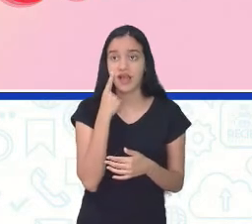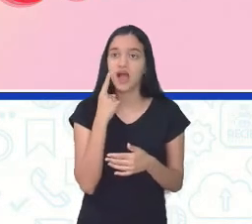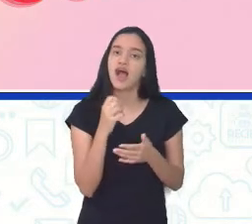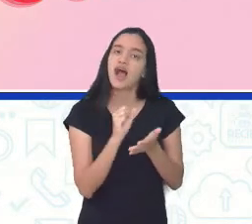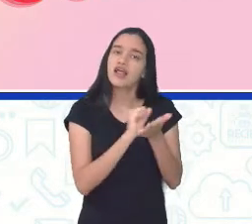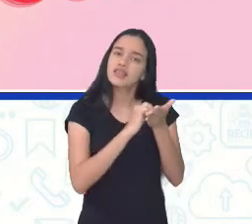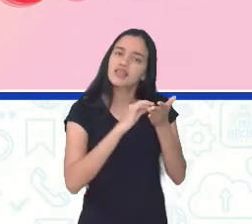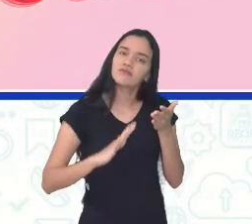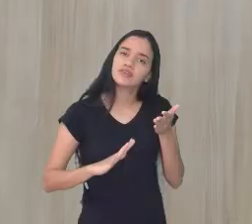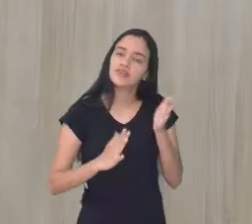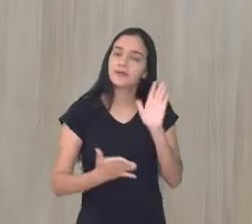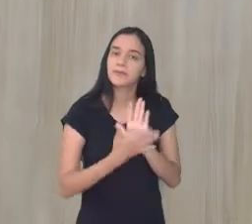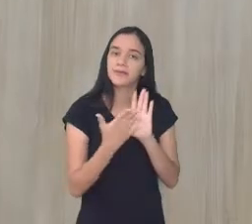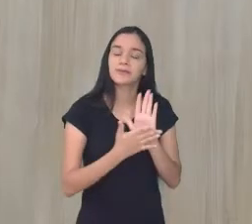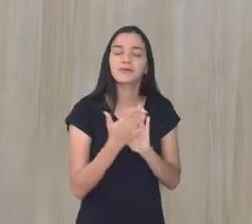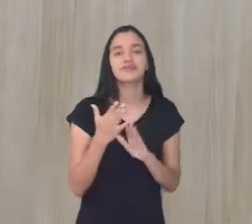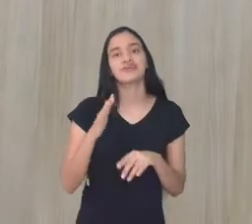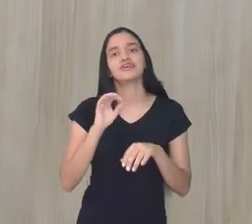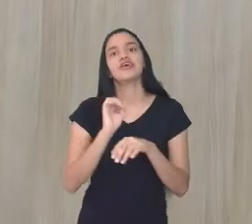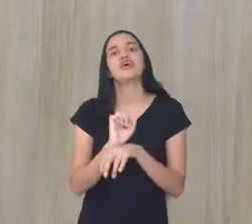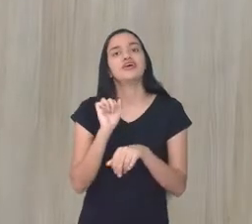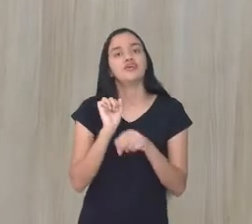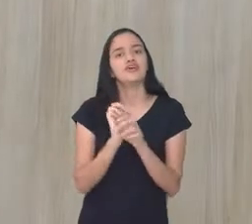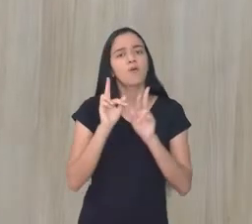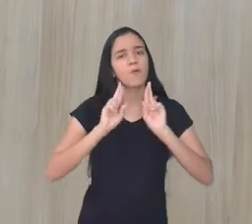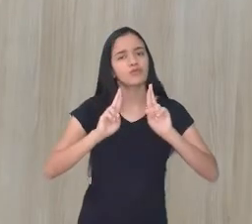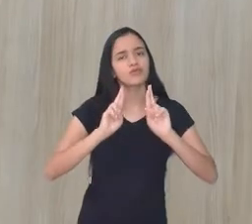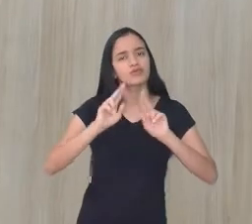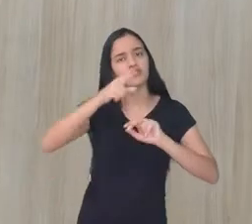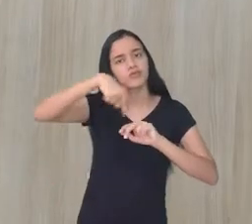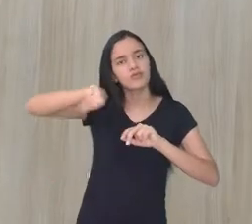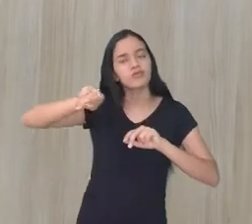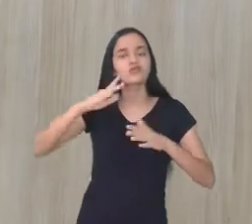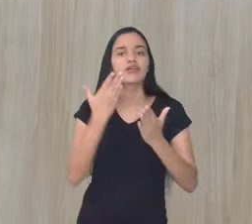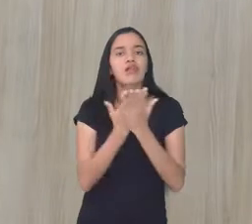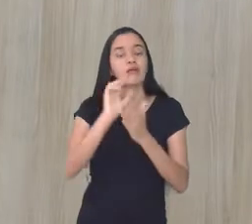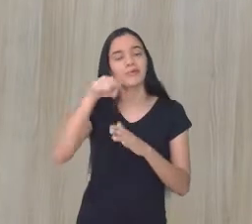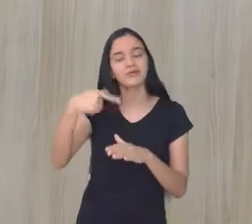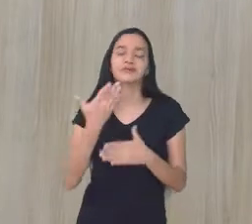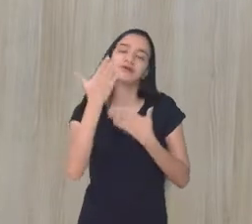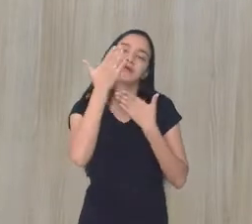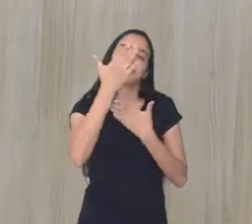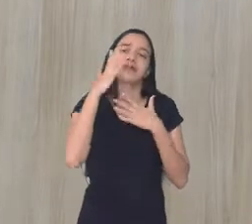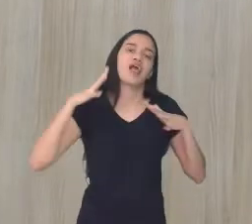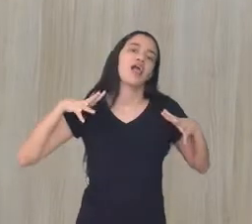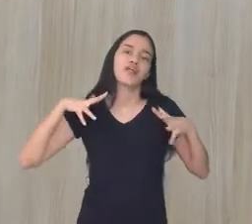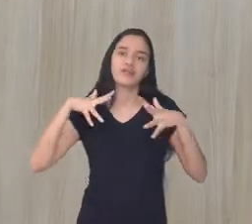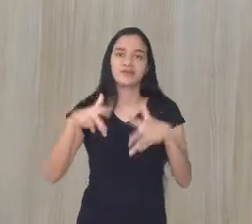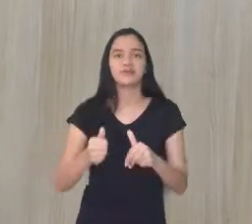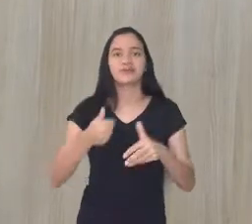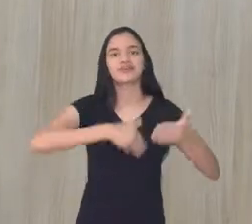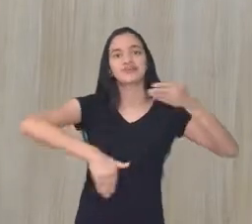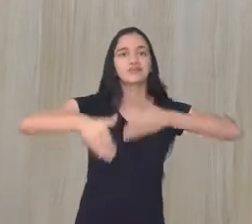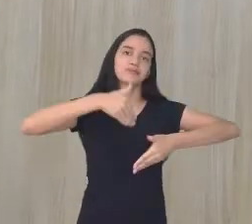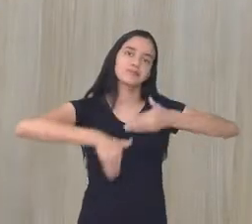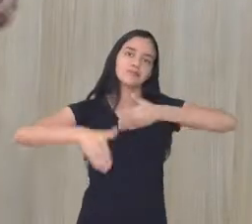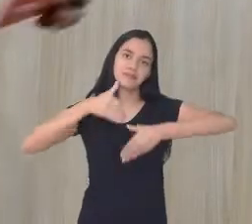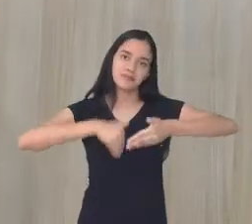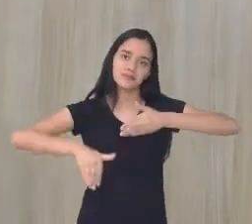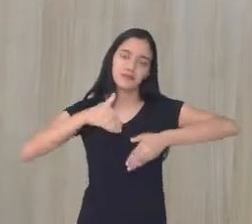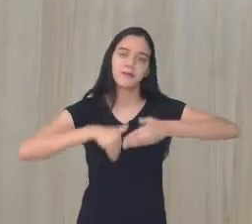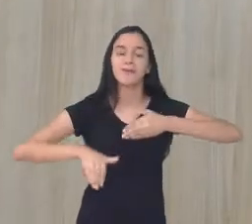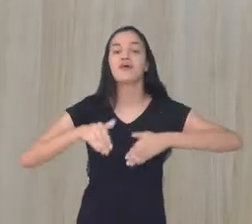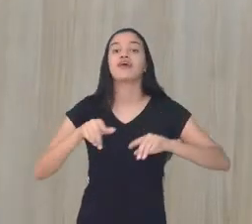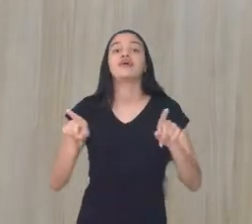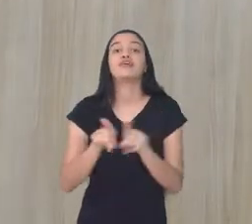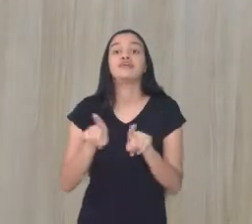aí é a proposta. Aguardamos vocês na próxima aula, né? Obrigada a todos aí que estão participando da nossa aula e